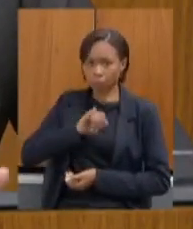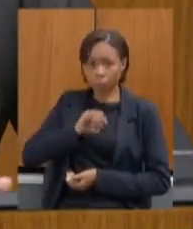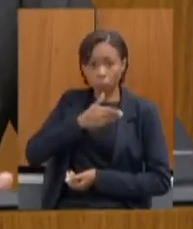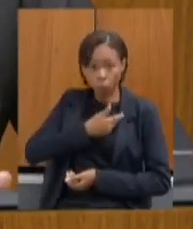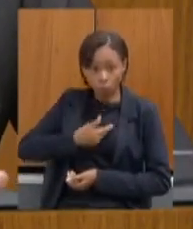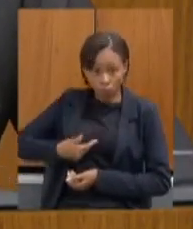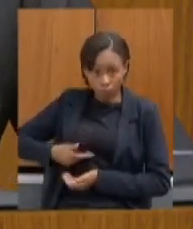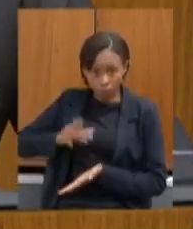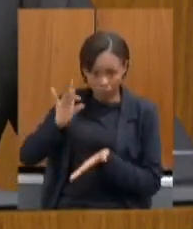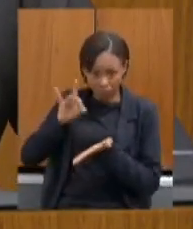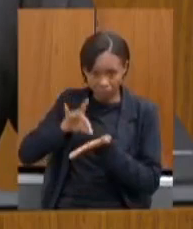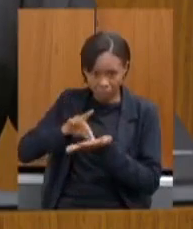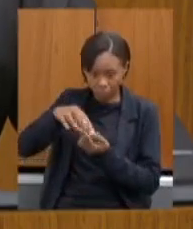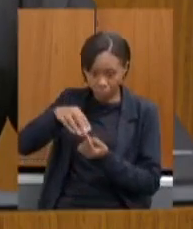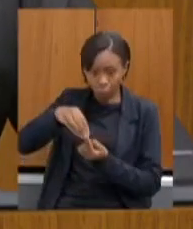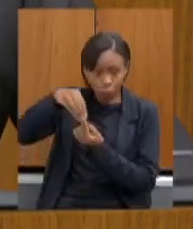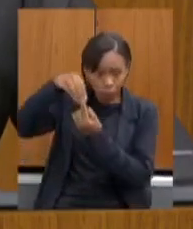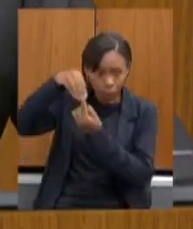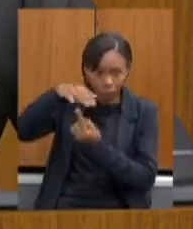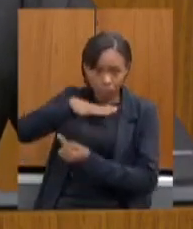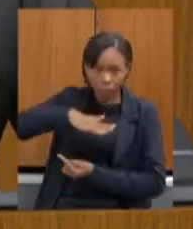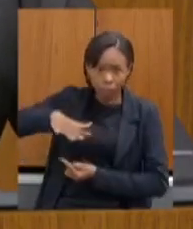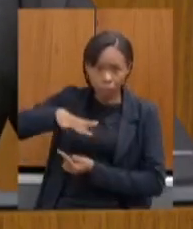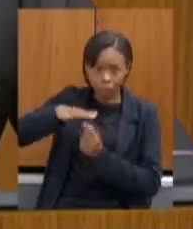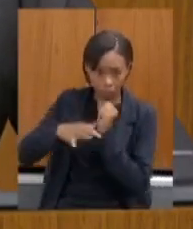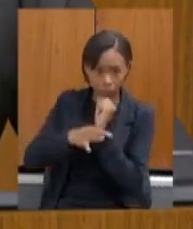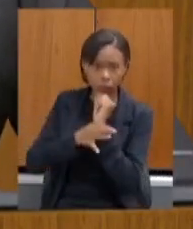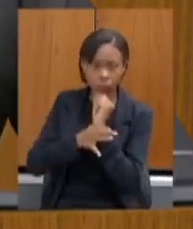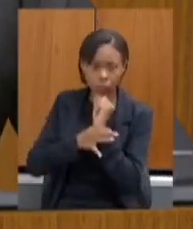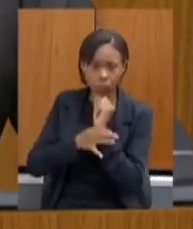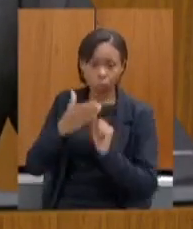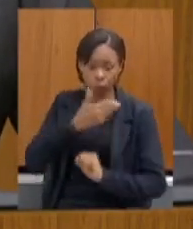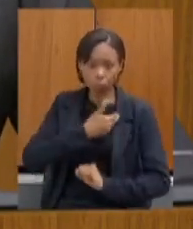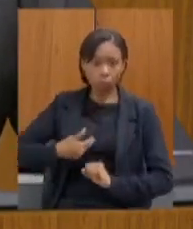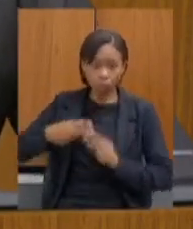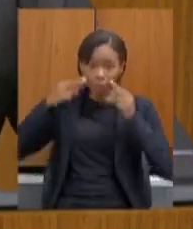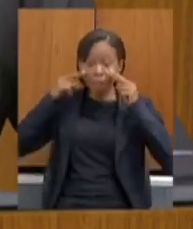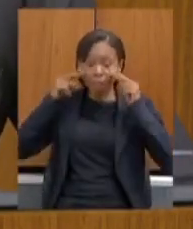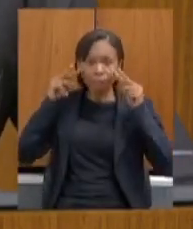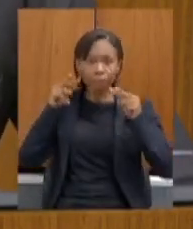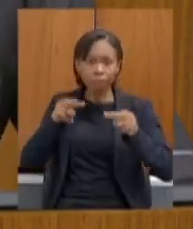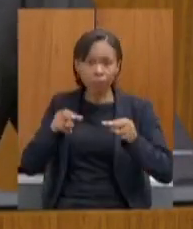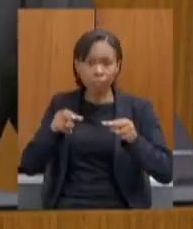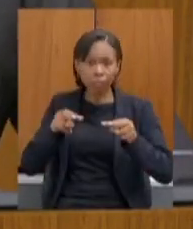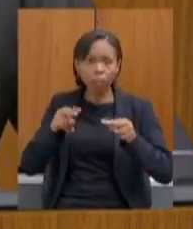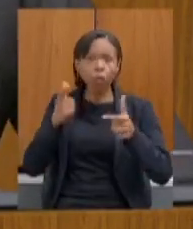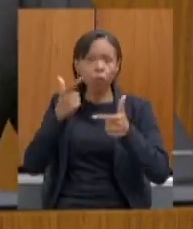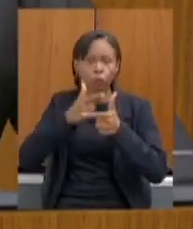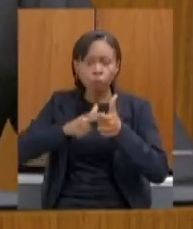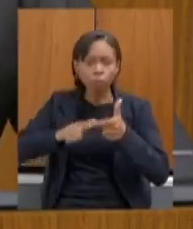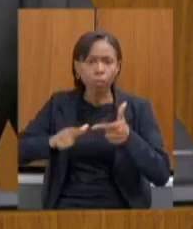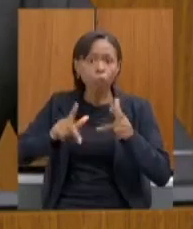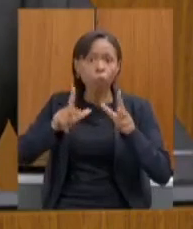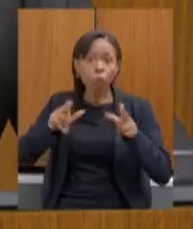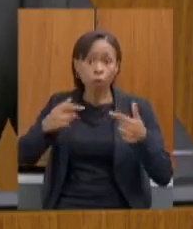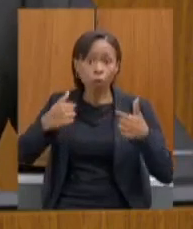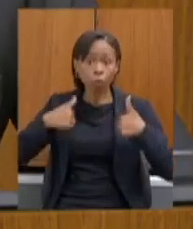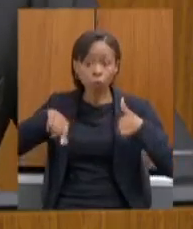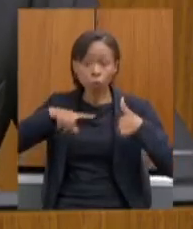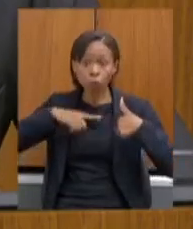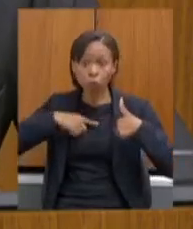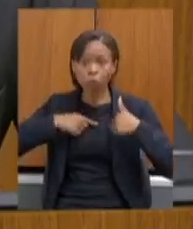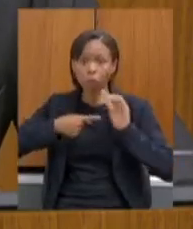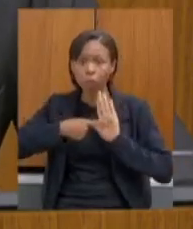prioridade a segurança pública, se o governo enxerga a gravidade, como nós demonstramos, eu, deputado João Leite, Gustavo Santana,